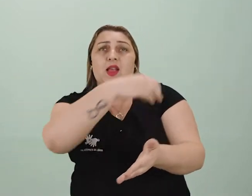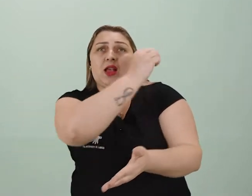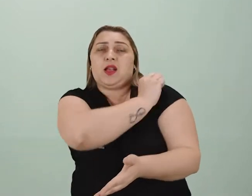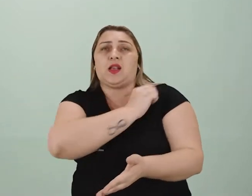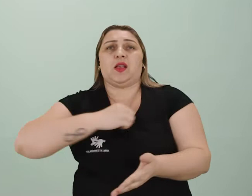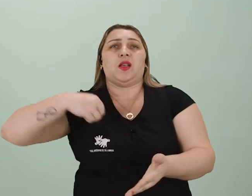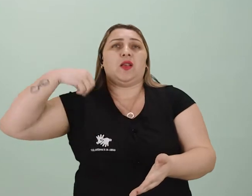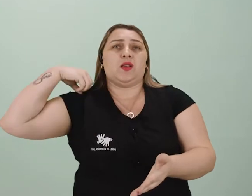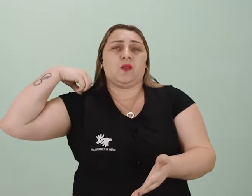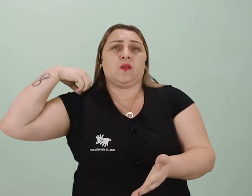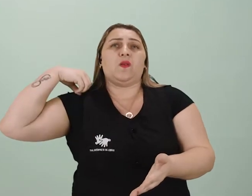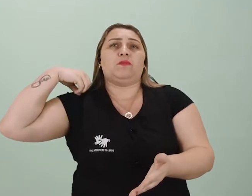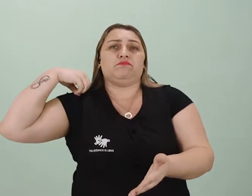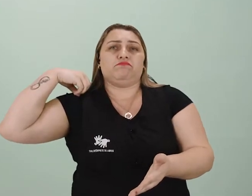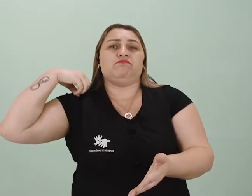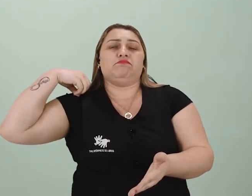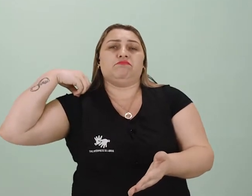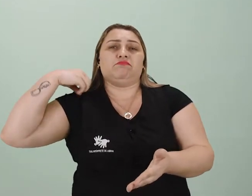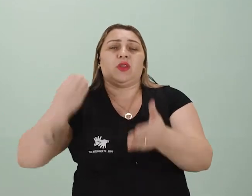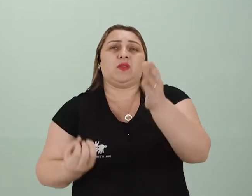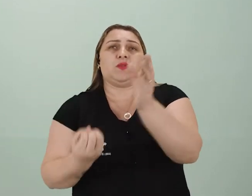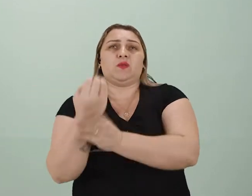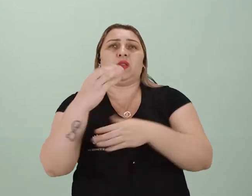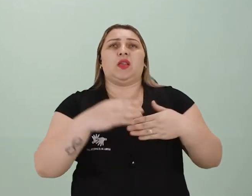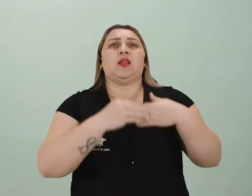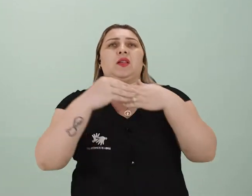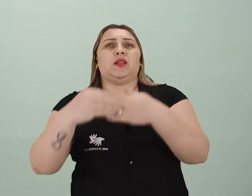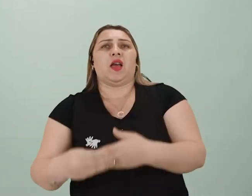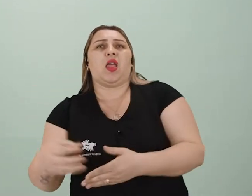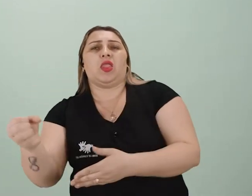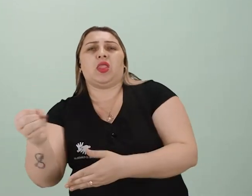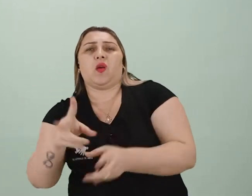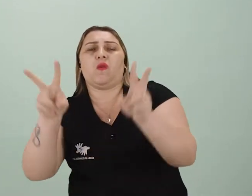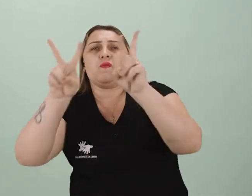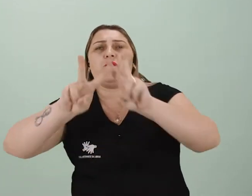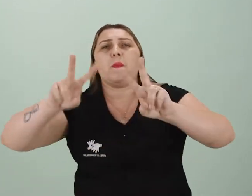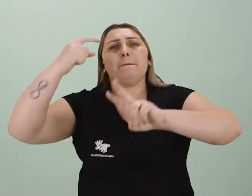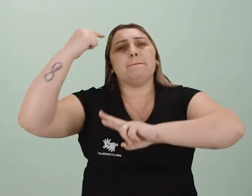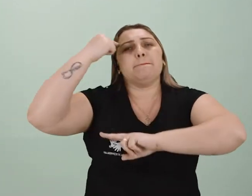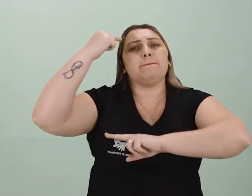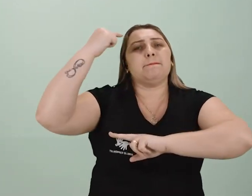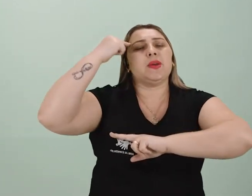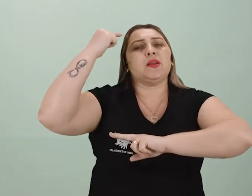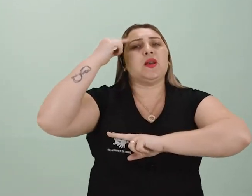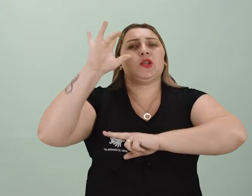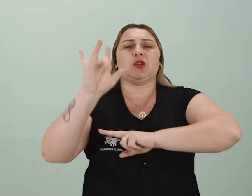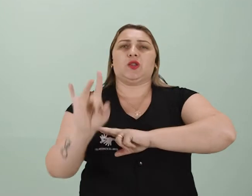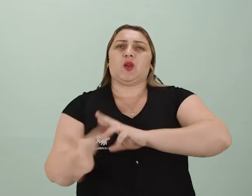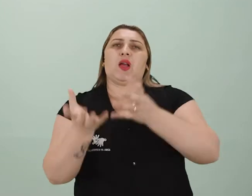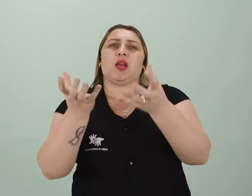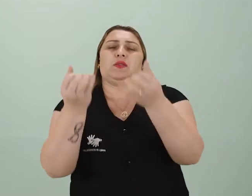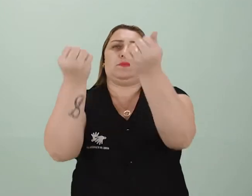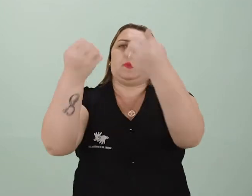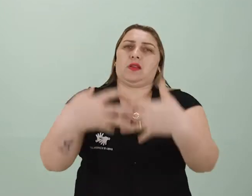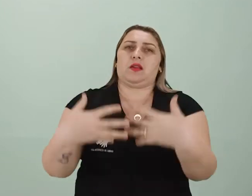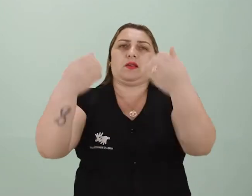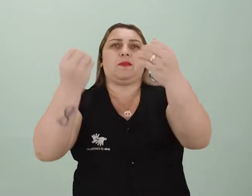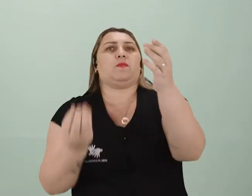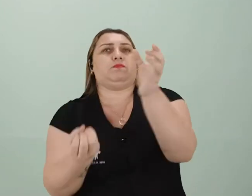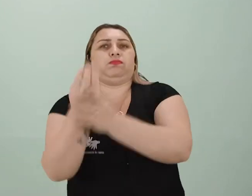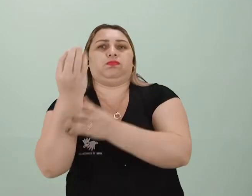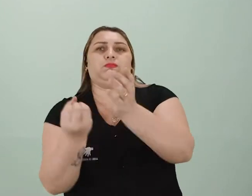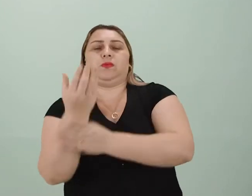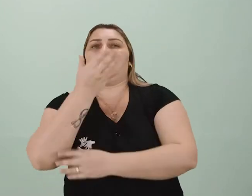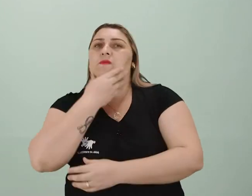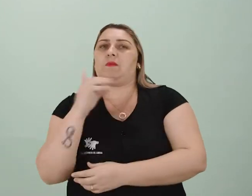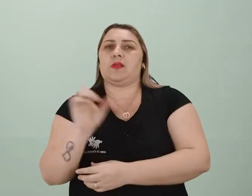Sócrates, quando ele surge, ele traz uma nova visão. Ele não fica simplesmente querendo explicar a origem do homem.